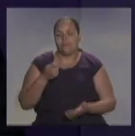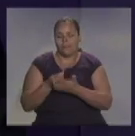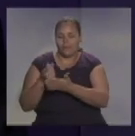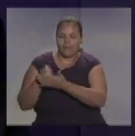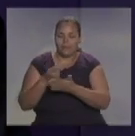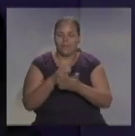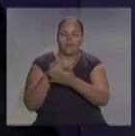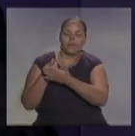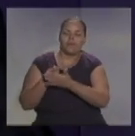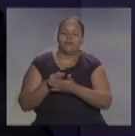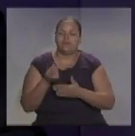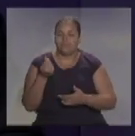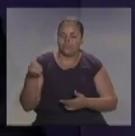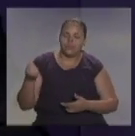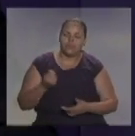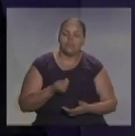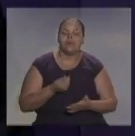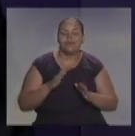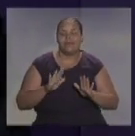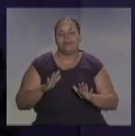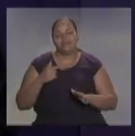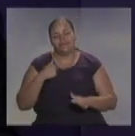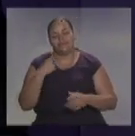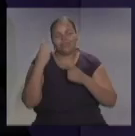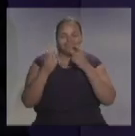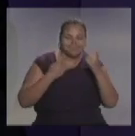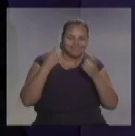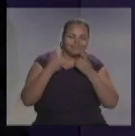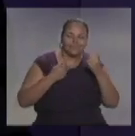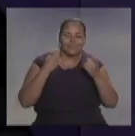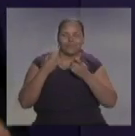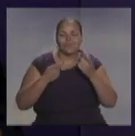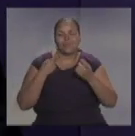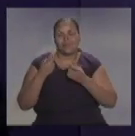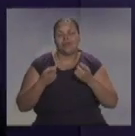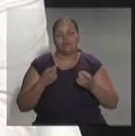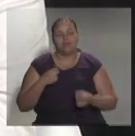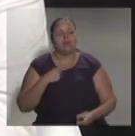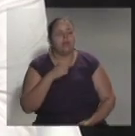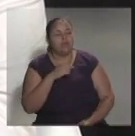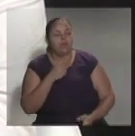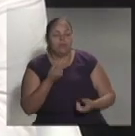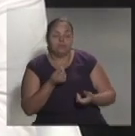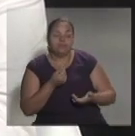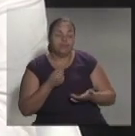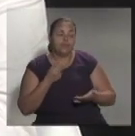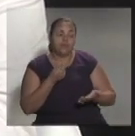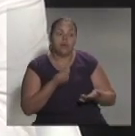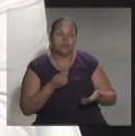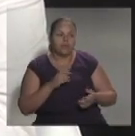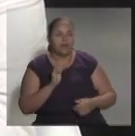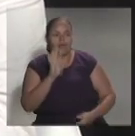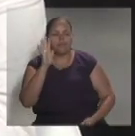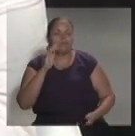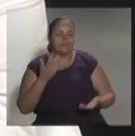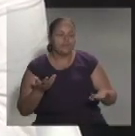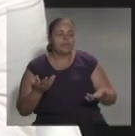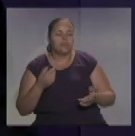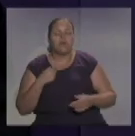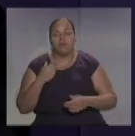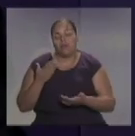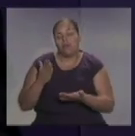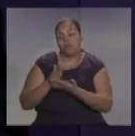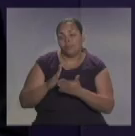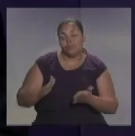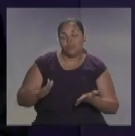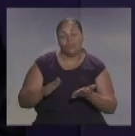pagamento dessas taxas, enfim? E a gente fica muito preocupado. Então, e essa questão burocrática, muitas vezes, tem um custo alto. Não, né? E